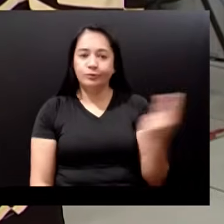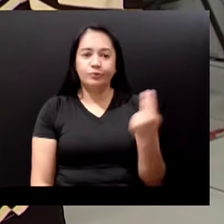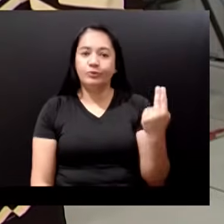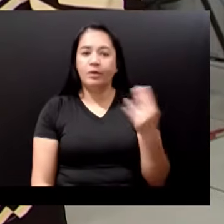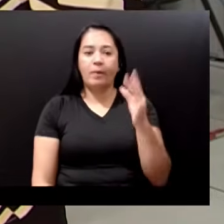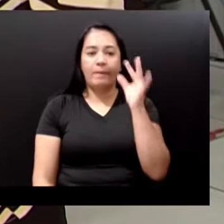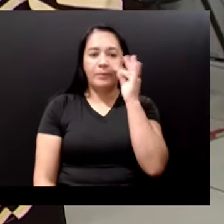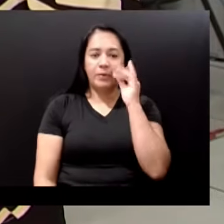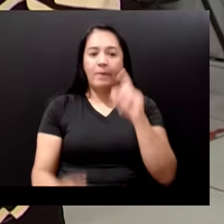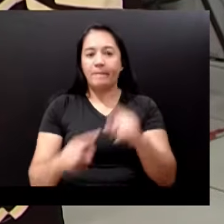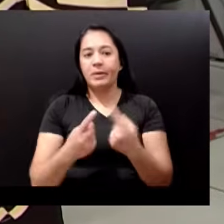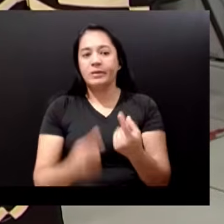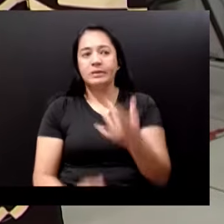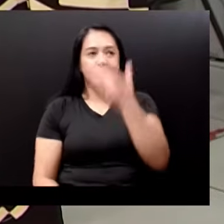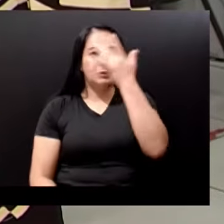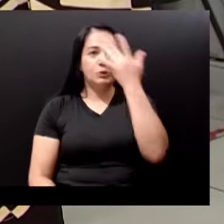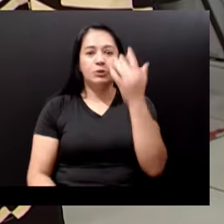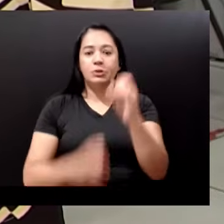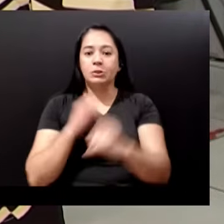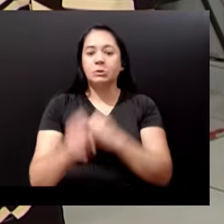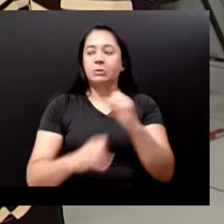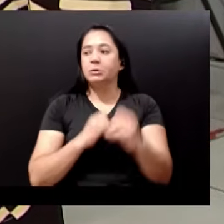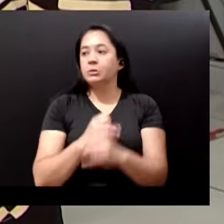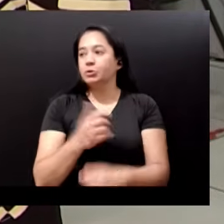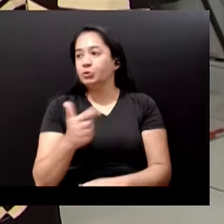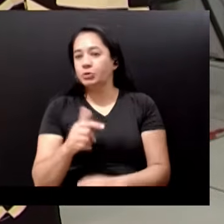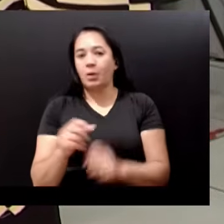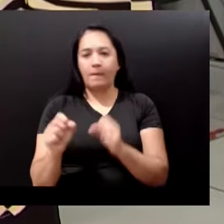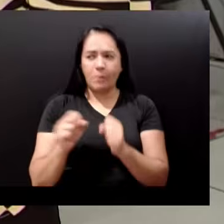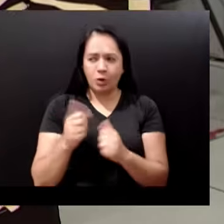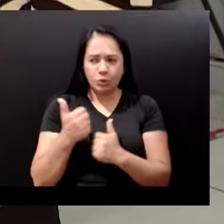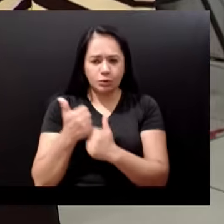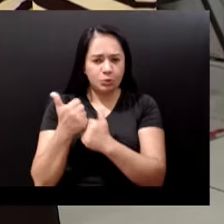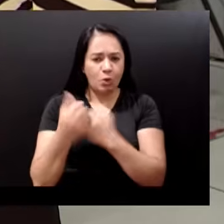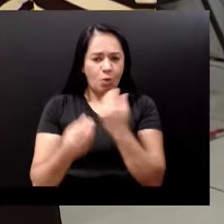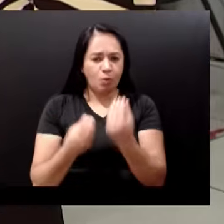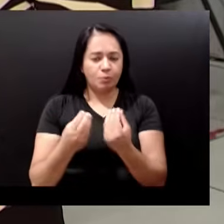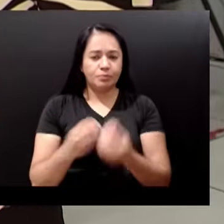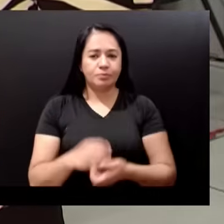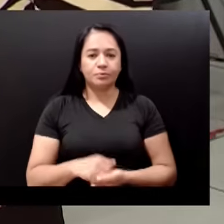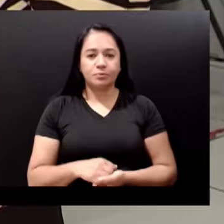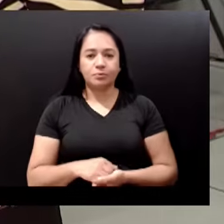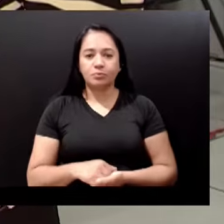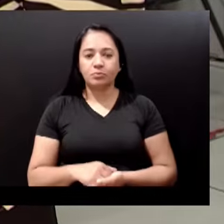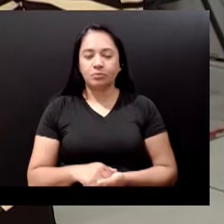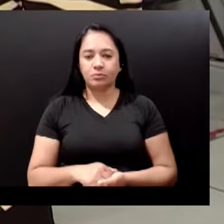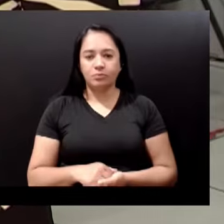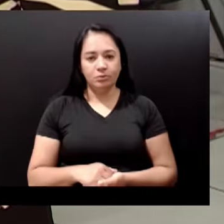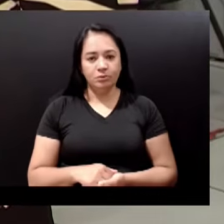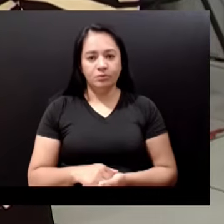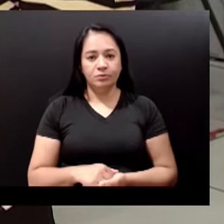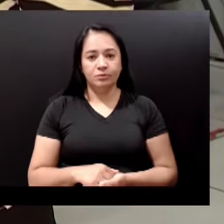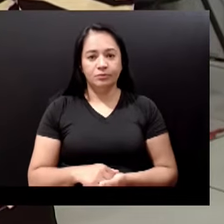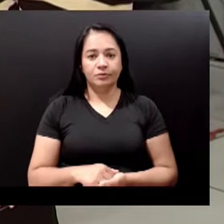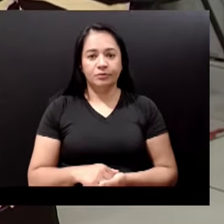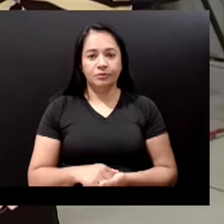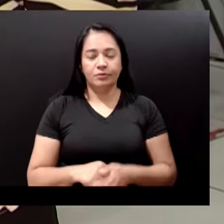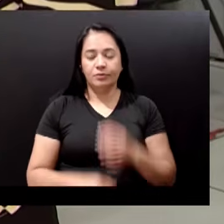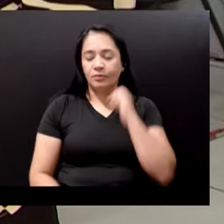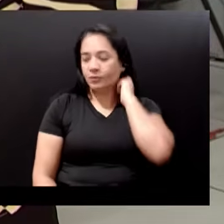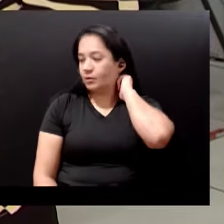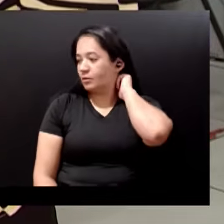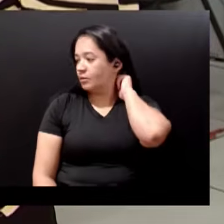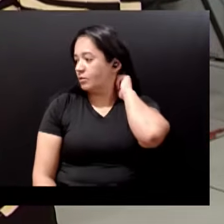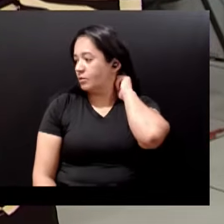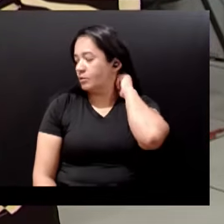boa em casa, tem algum lugar que possa dar esse suporte para o trabalhador? Nós temos a possibilidade,